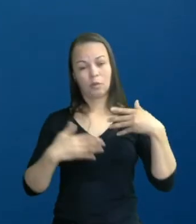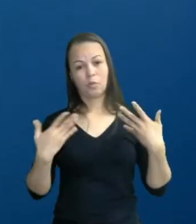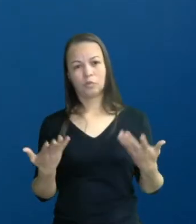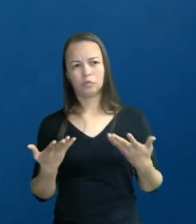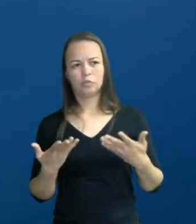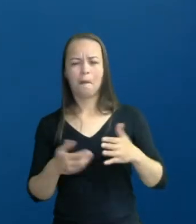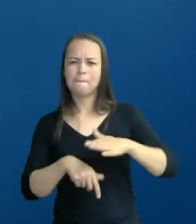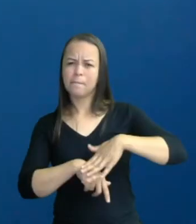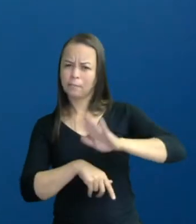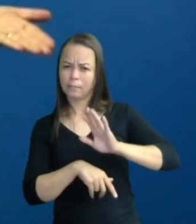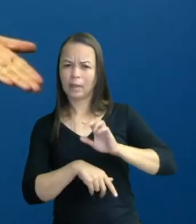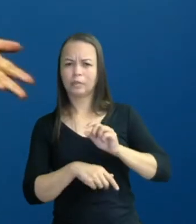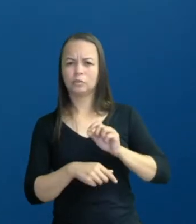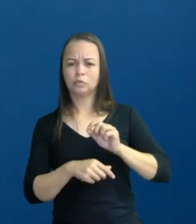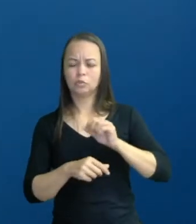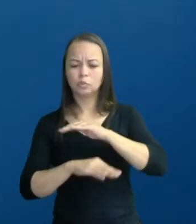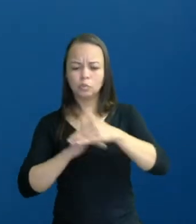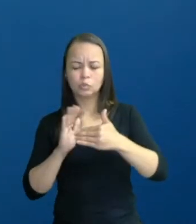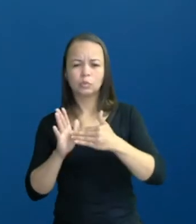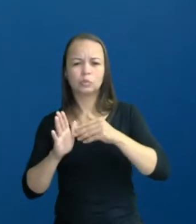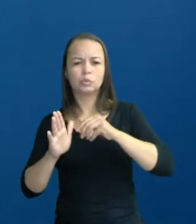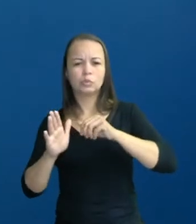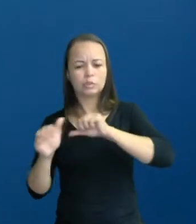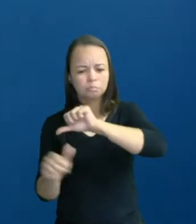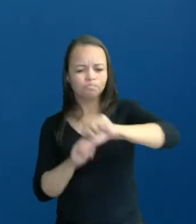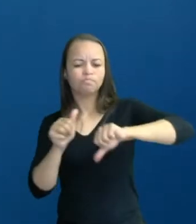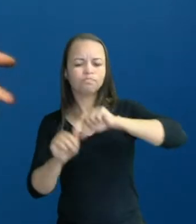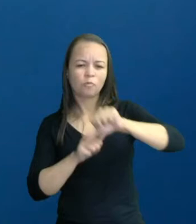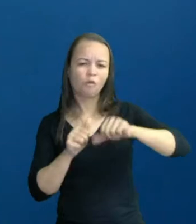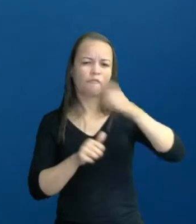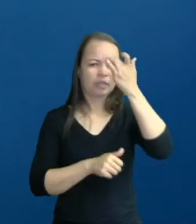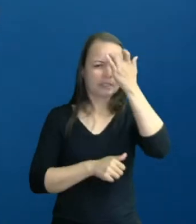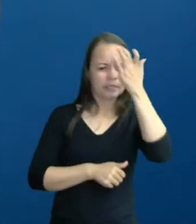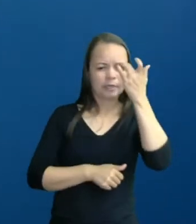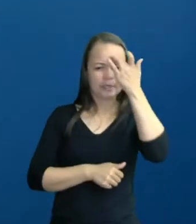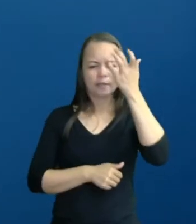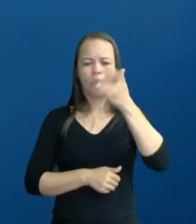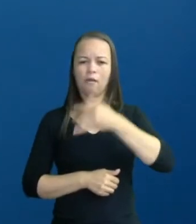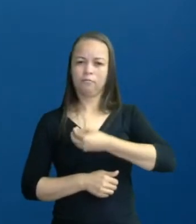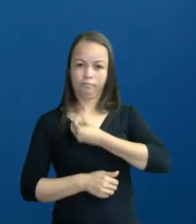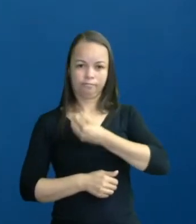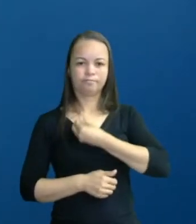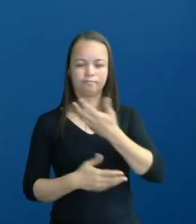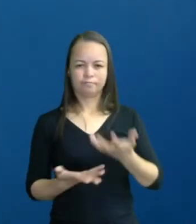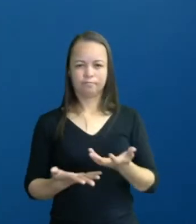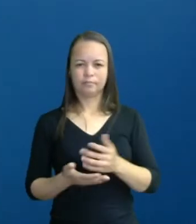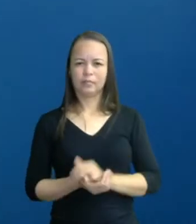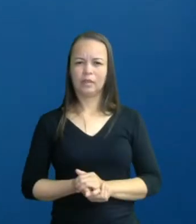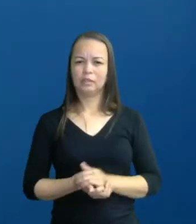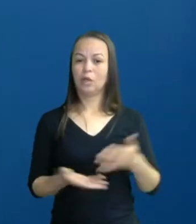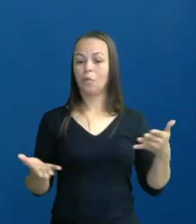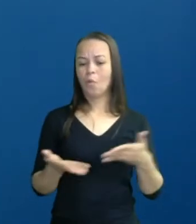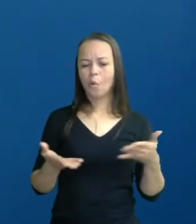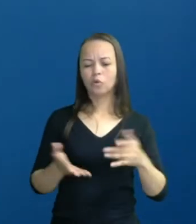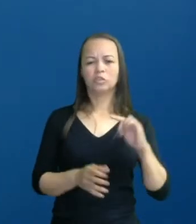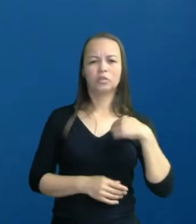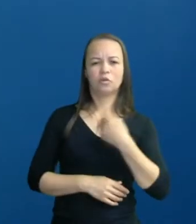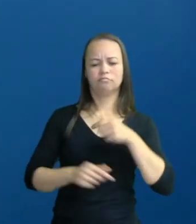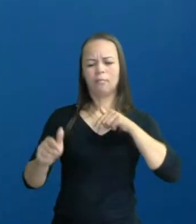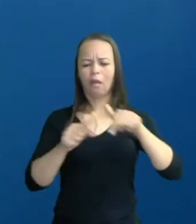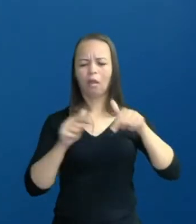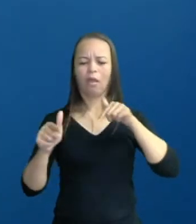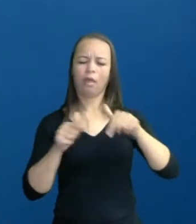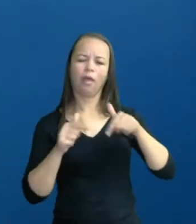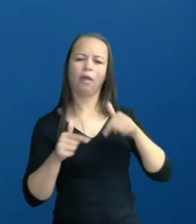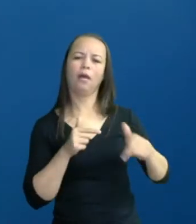nunca, tudo que mudou facilita muito a nossa vida, não é isso? Você vê que hoje a gente está trabalhando muito em casa